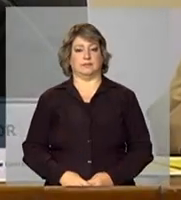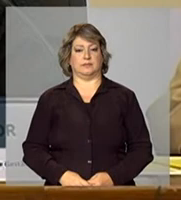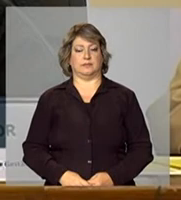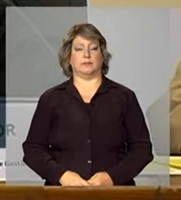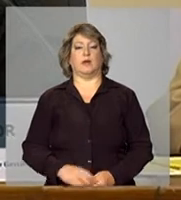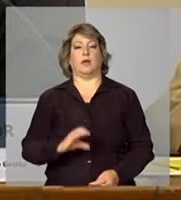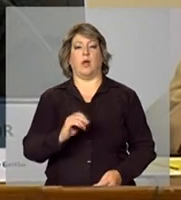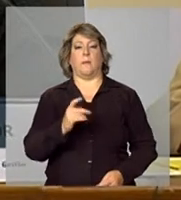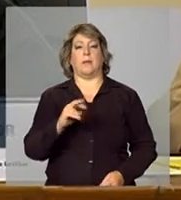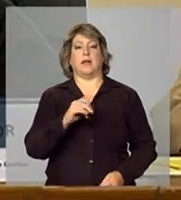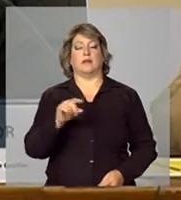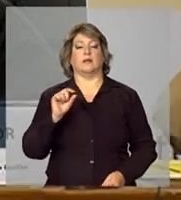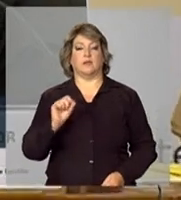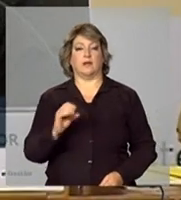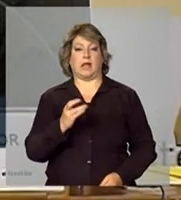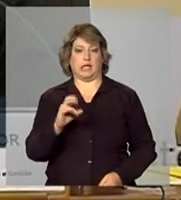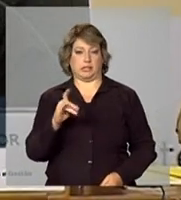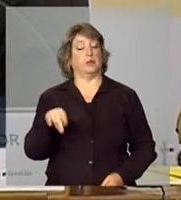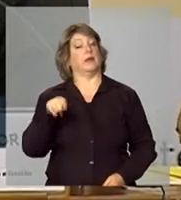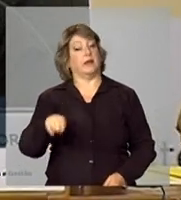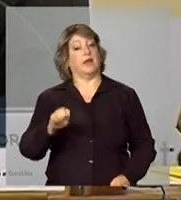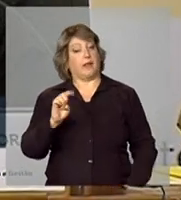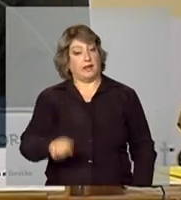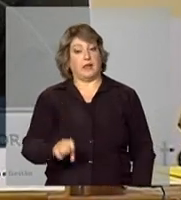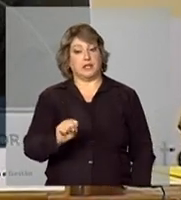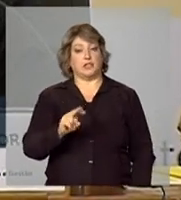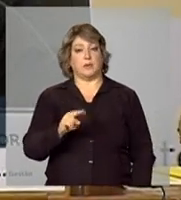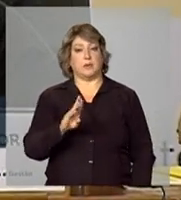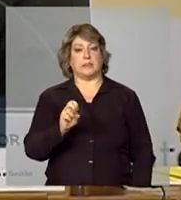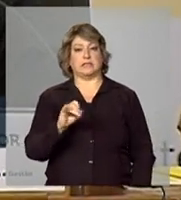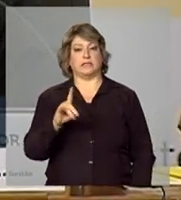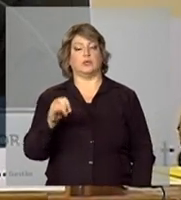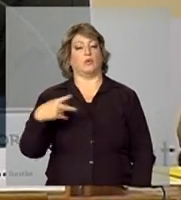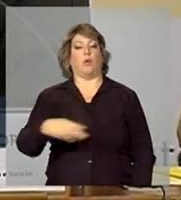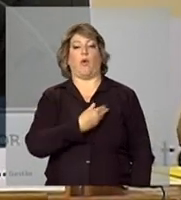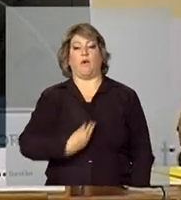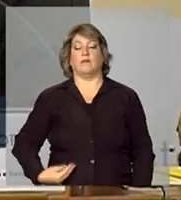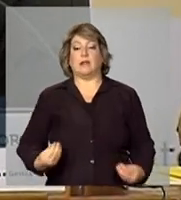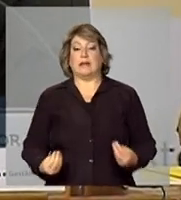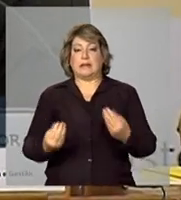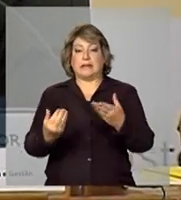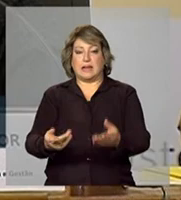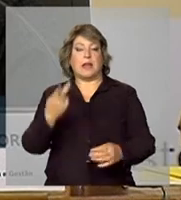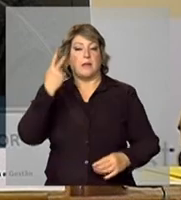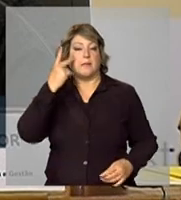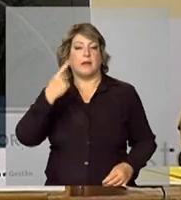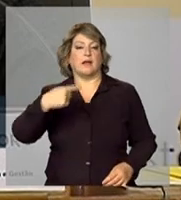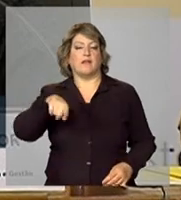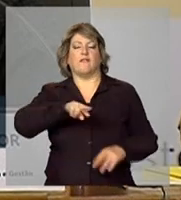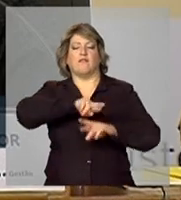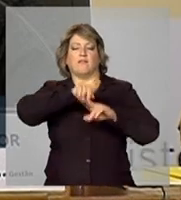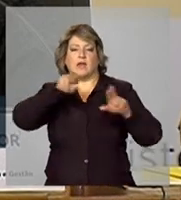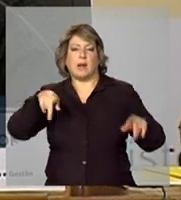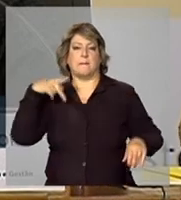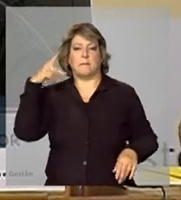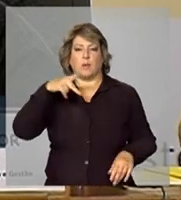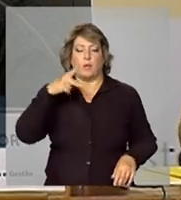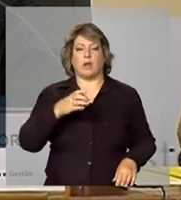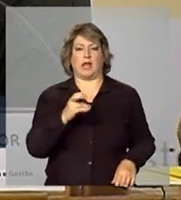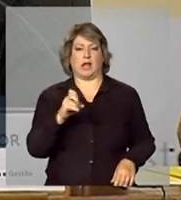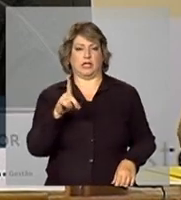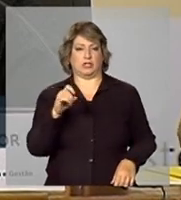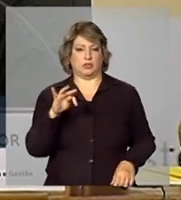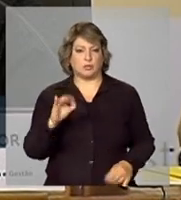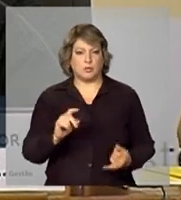operação oficial de crédito são os subsídios que o governo dá nas suas várias políticas na polícia política de crédito